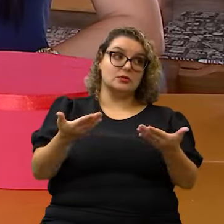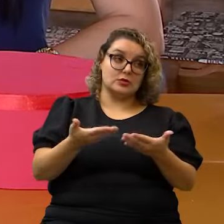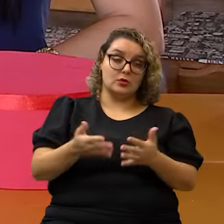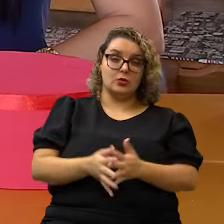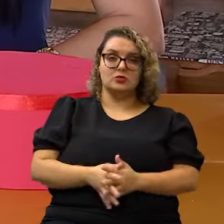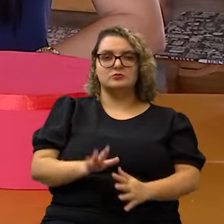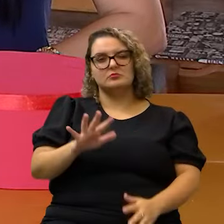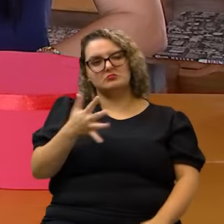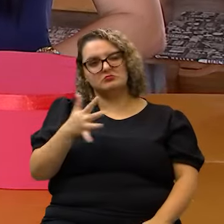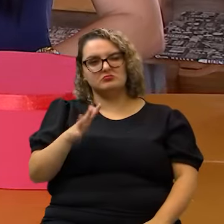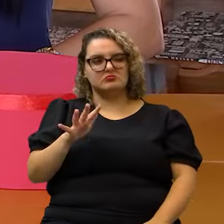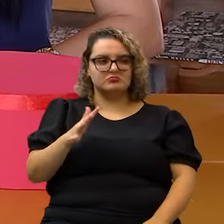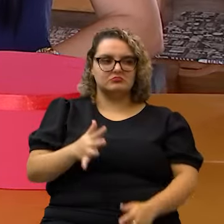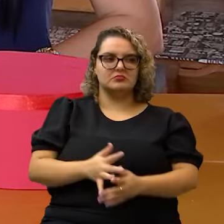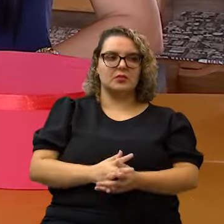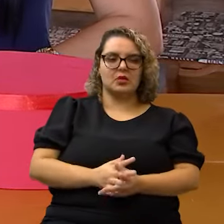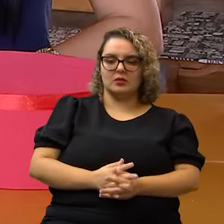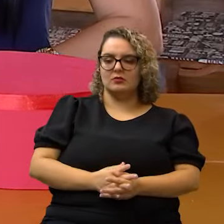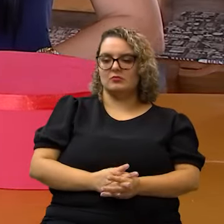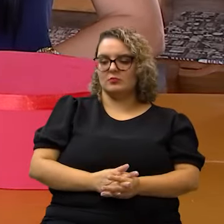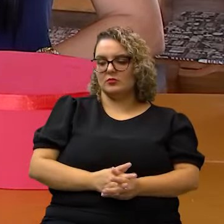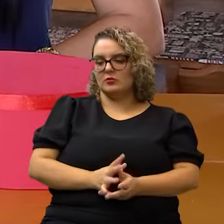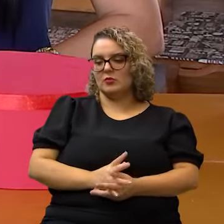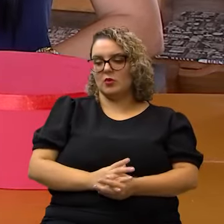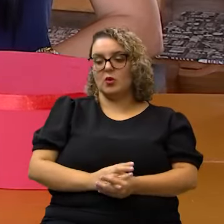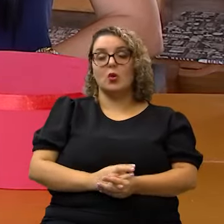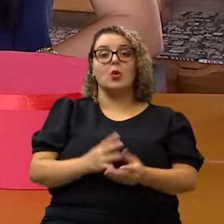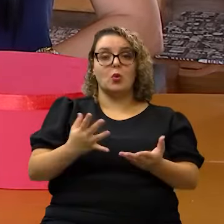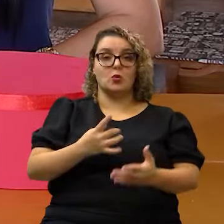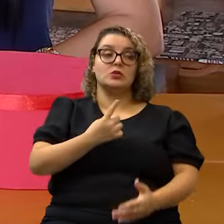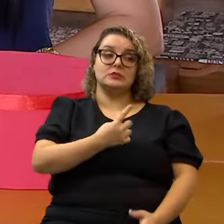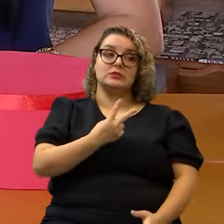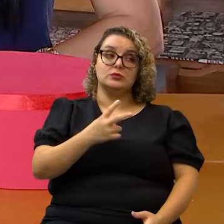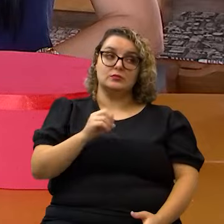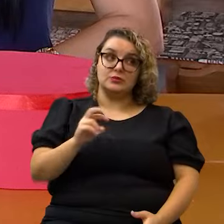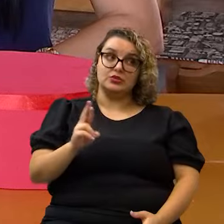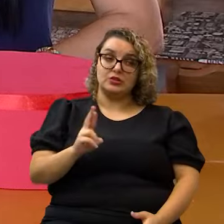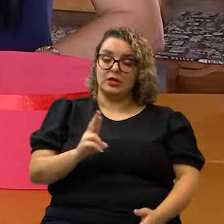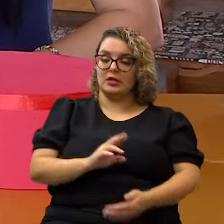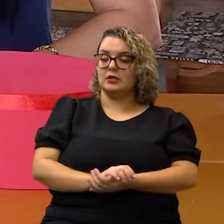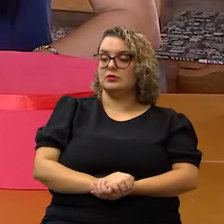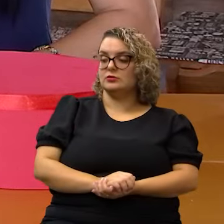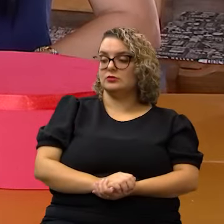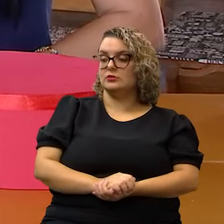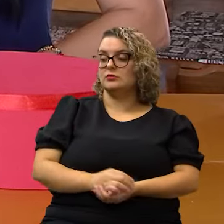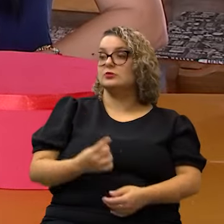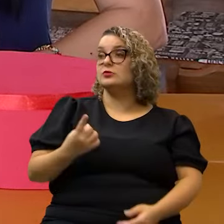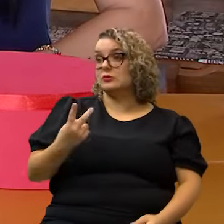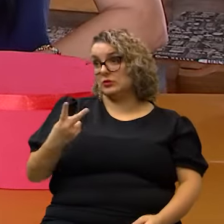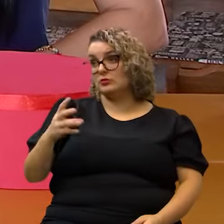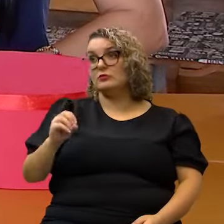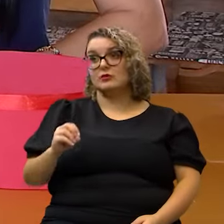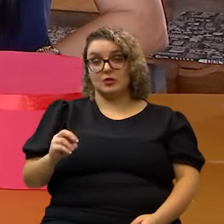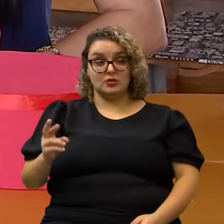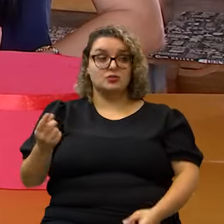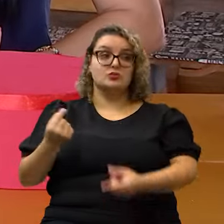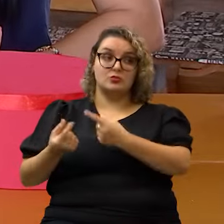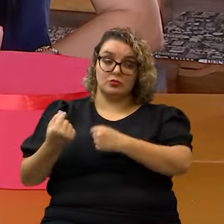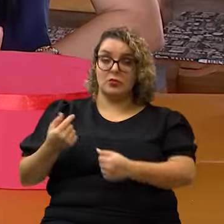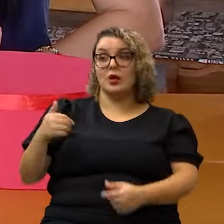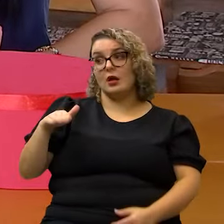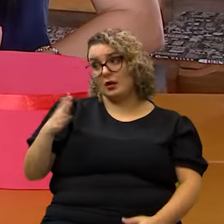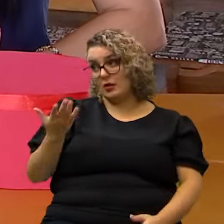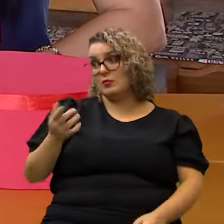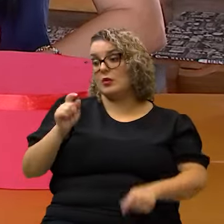coisas hoje, né? Tá em torno... Esse daqui hoje, 120. Então 120. Já é uma renda pro pessoal aí